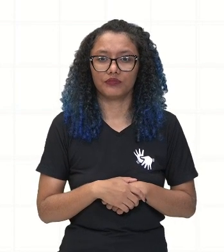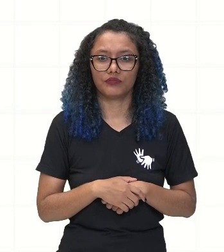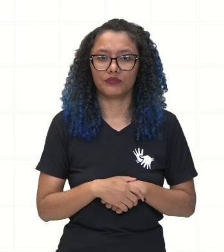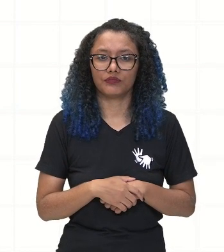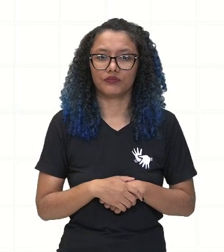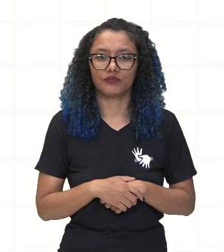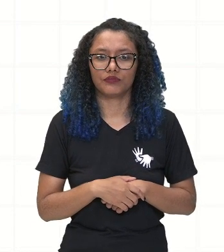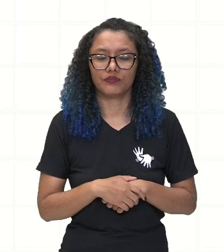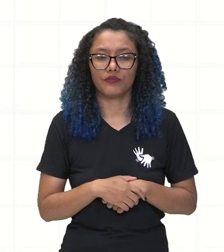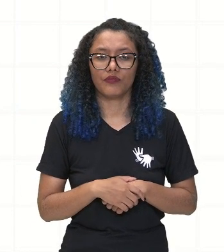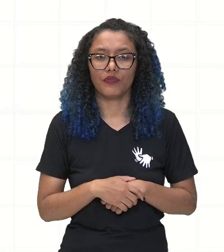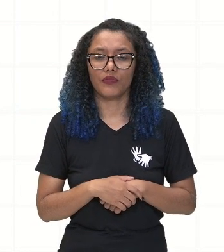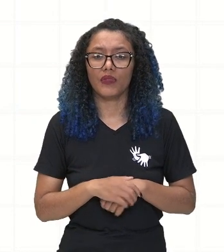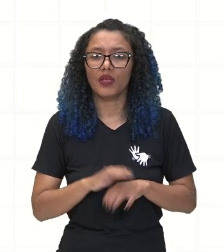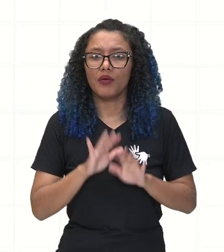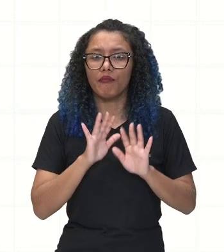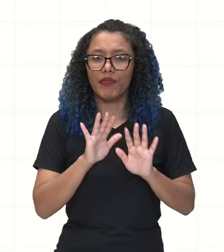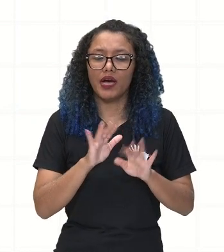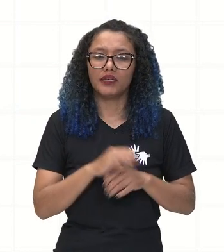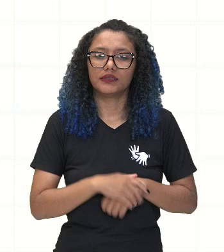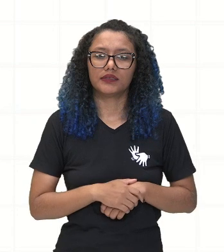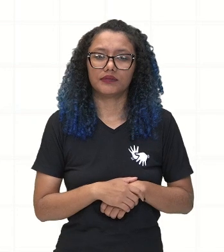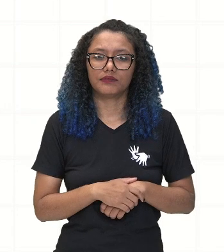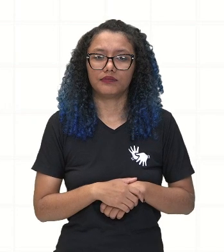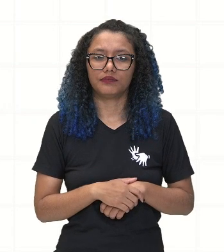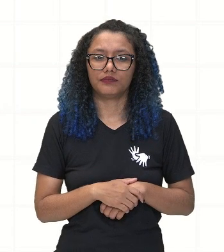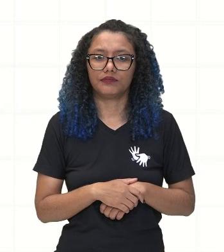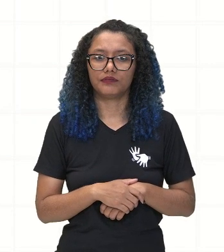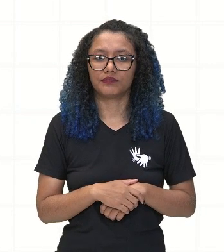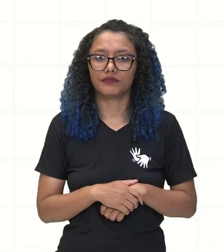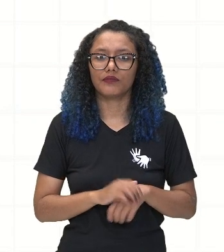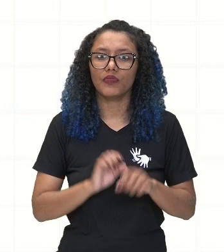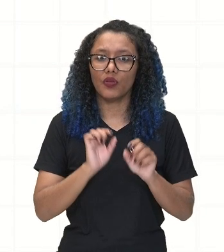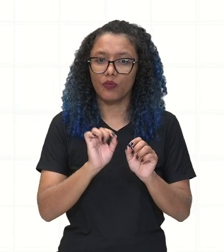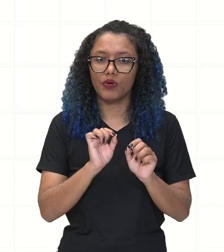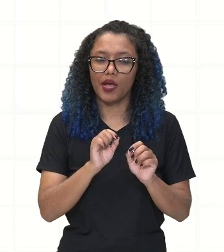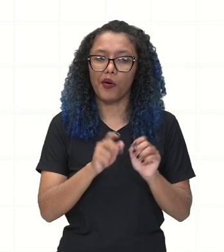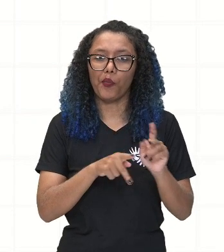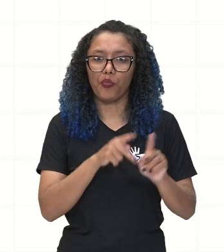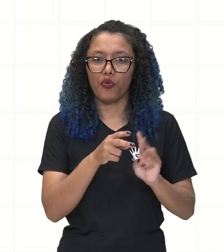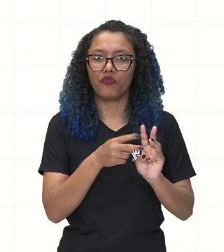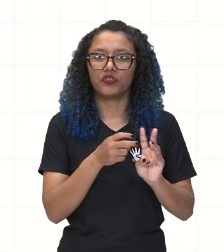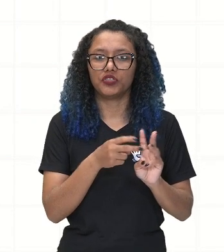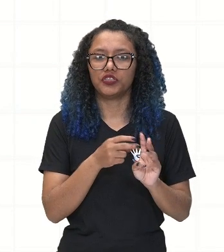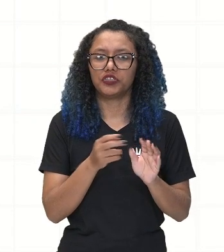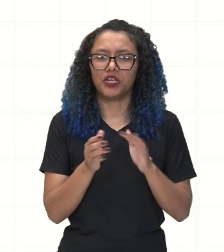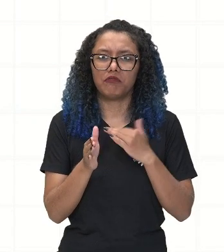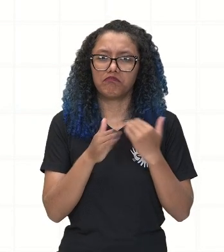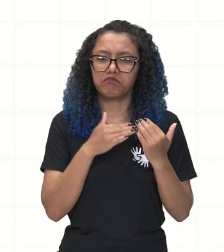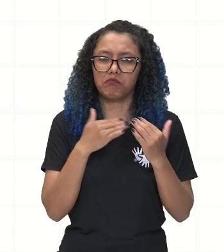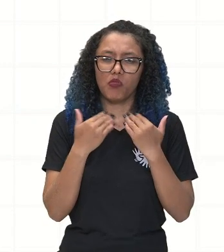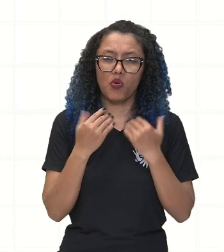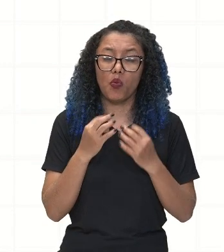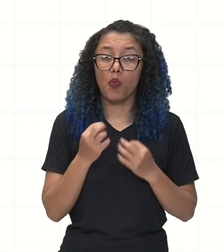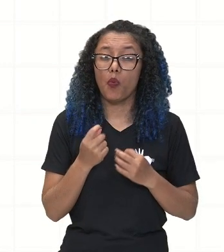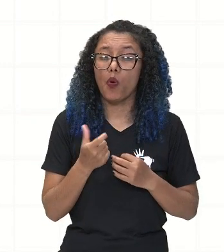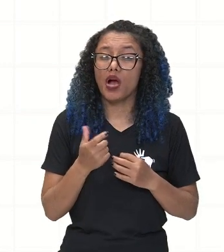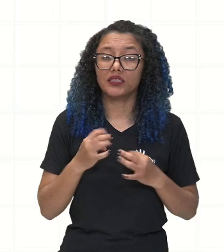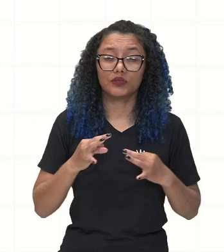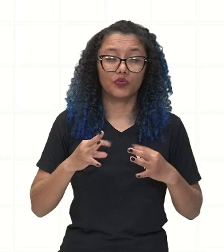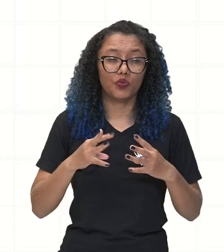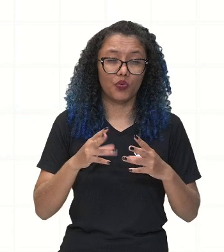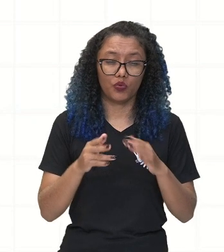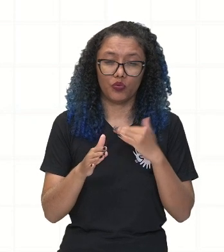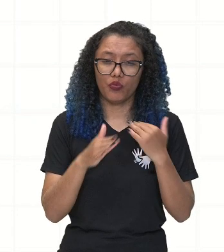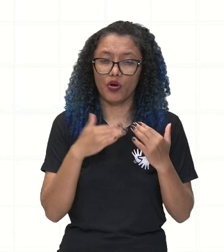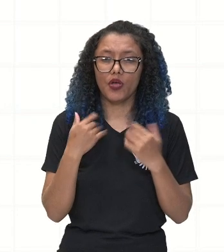obra acarretou o quase extermínio da população indígena, tal qual foi a